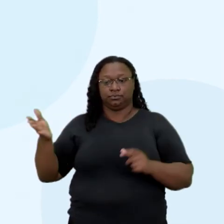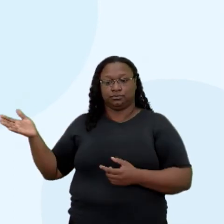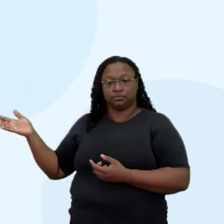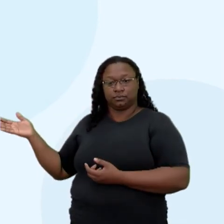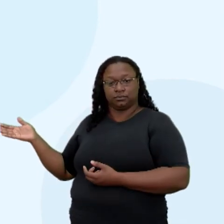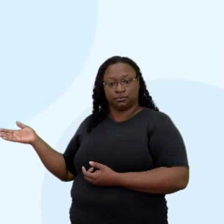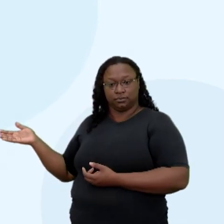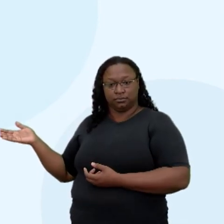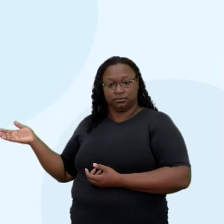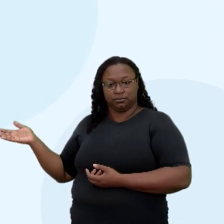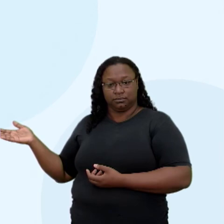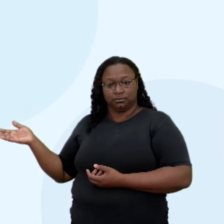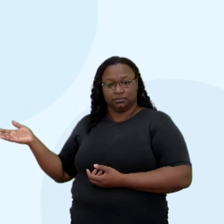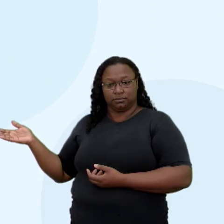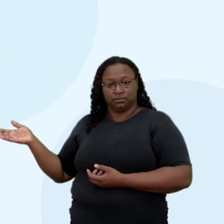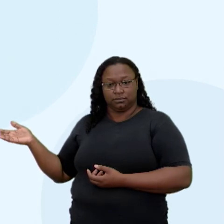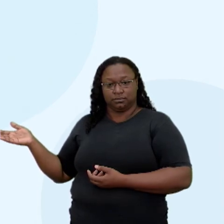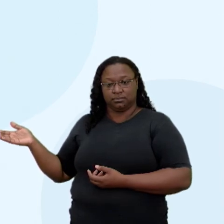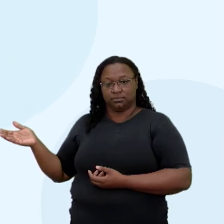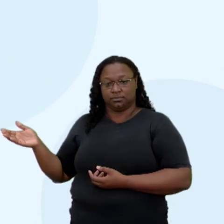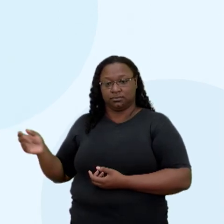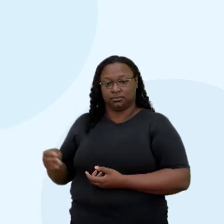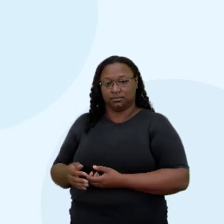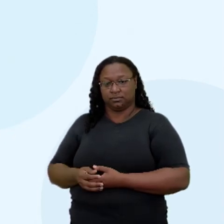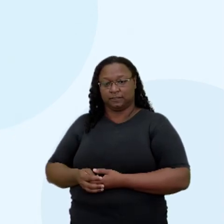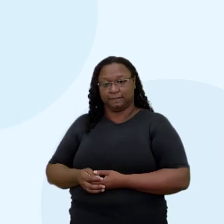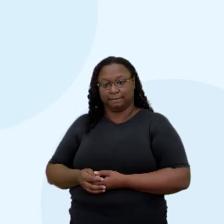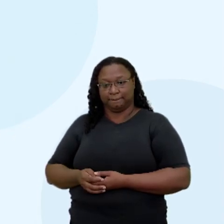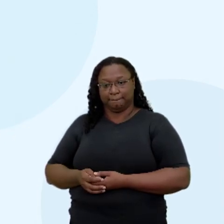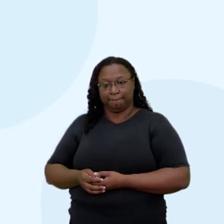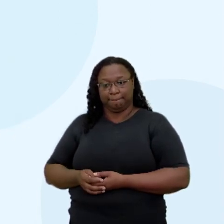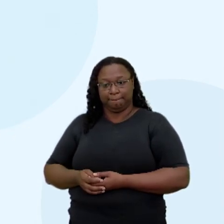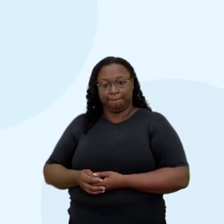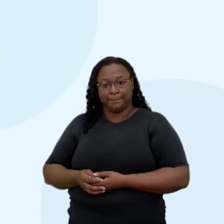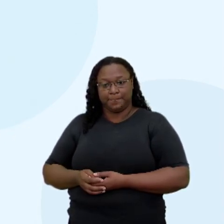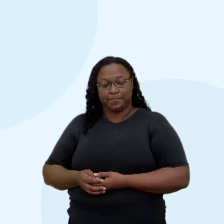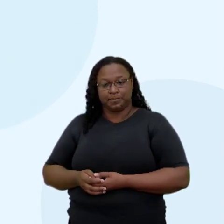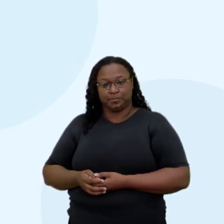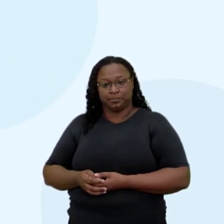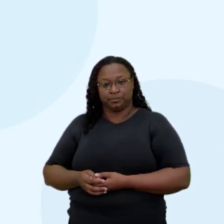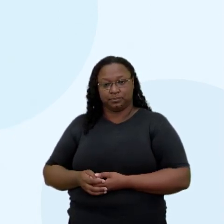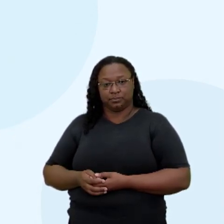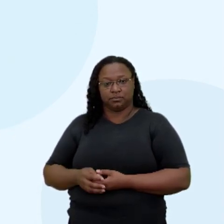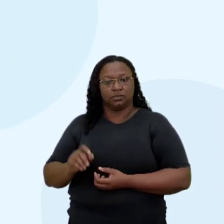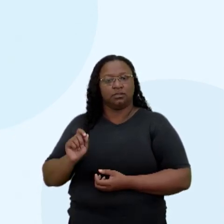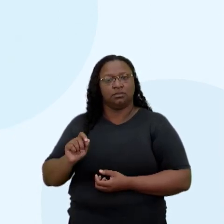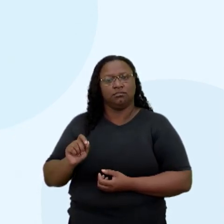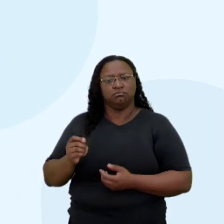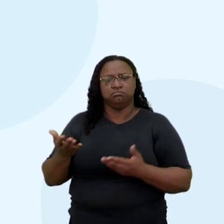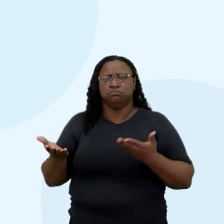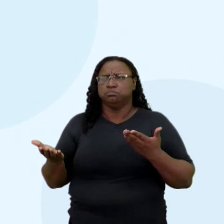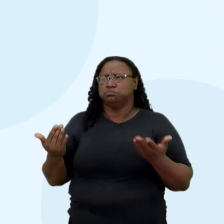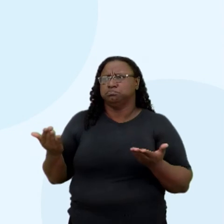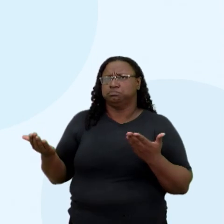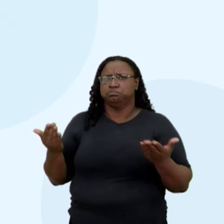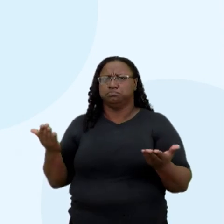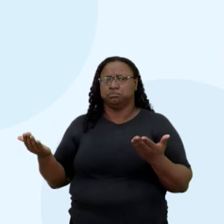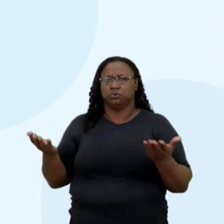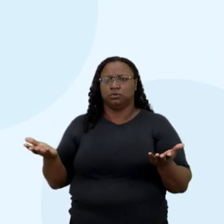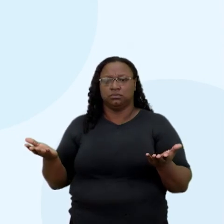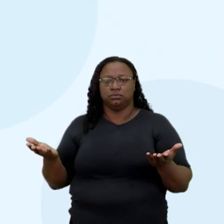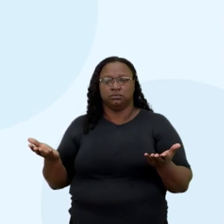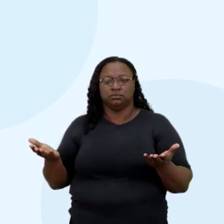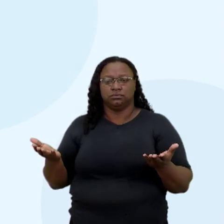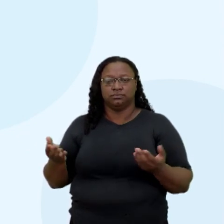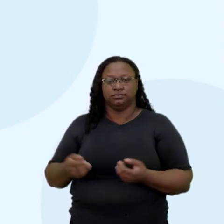apresentação gráfica, a gráfica do valor. Poxa, mas o que uma coisa tem a ver com a outra? Olha, esta aqui, ó, conhece? Vou